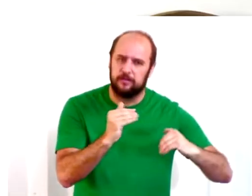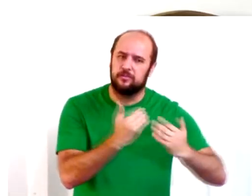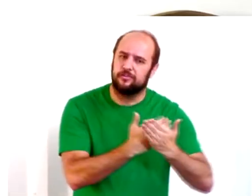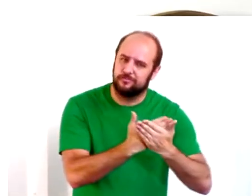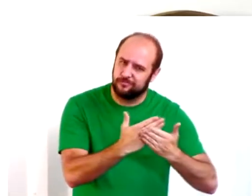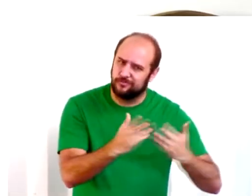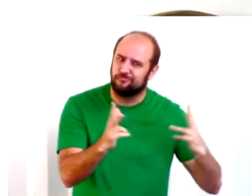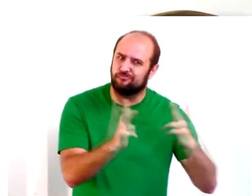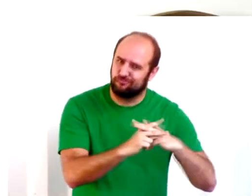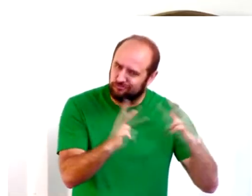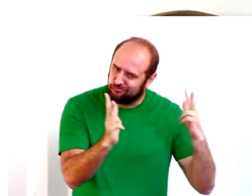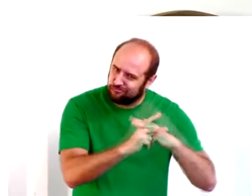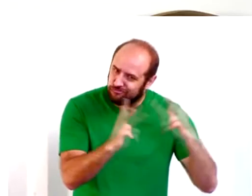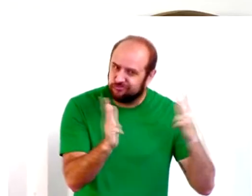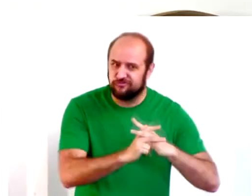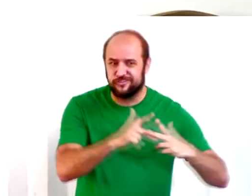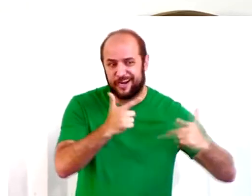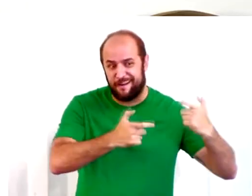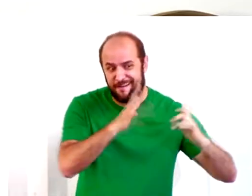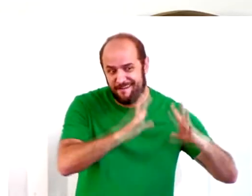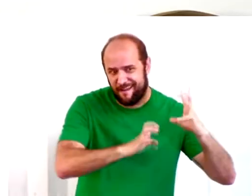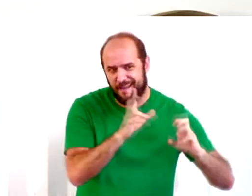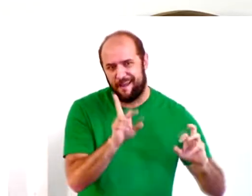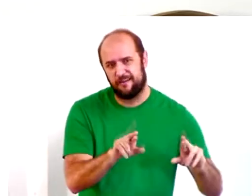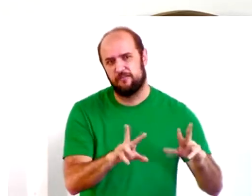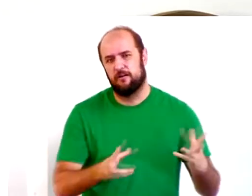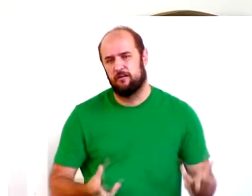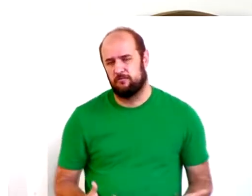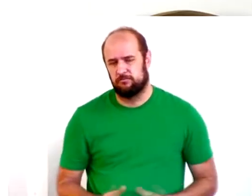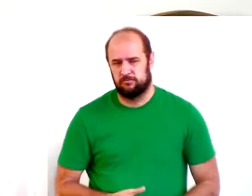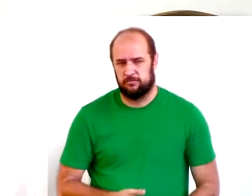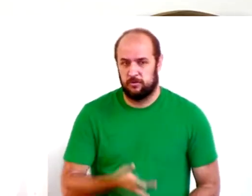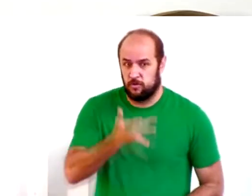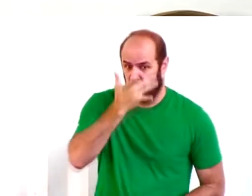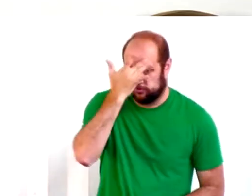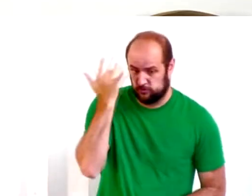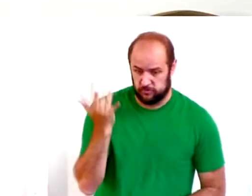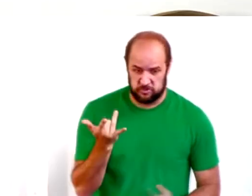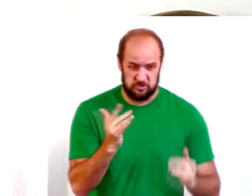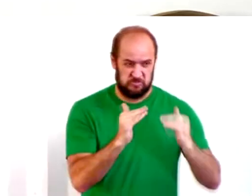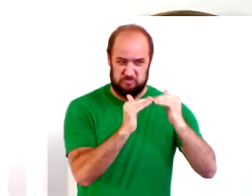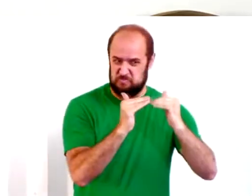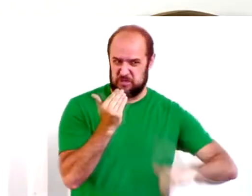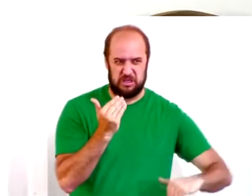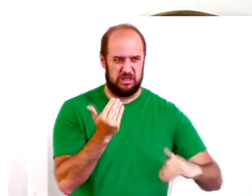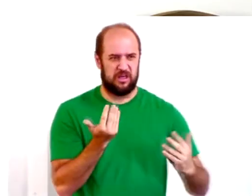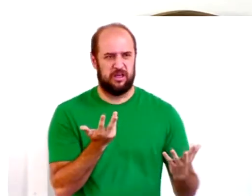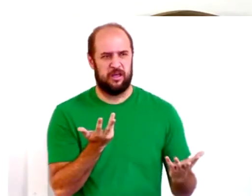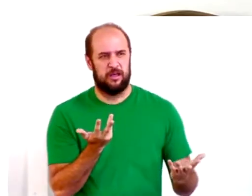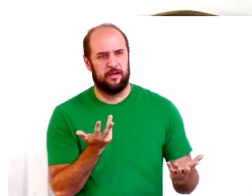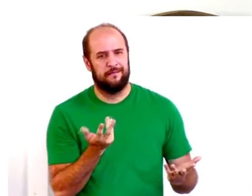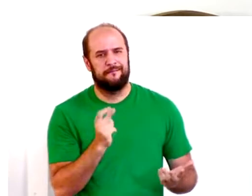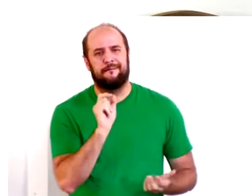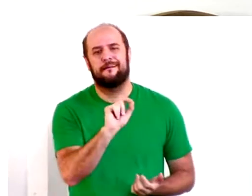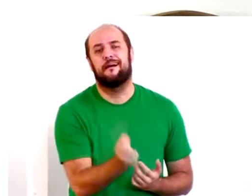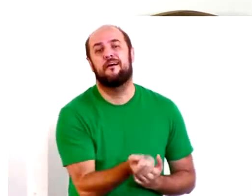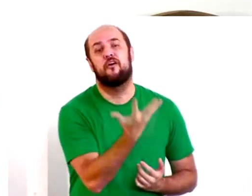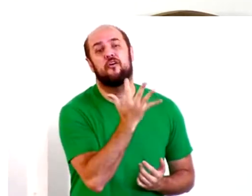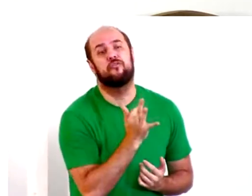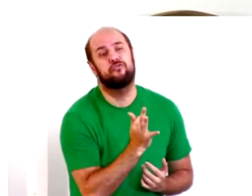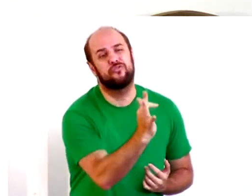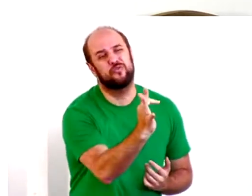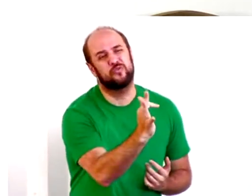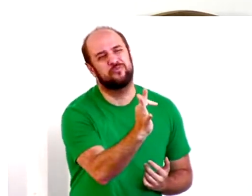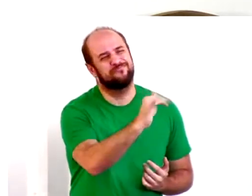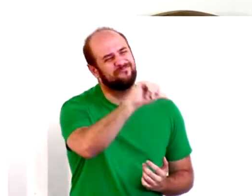no casamento, você começa a ter guerra no casamento. Quando alguém falta com a sua palavra, o resultado sempre será